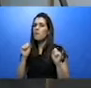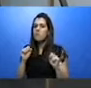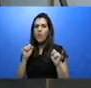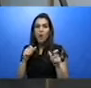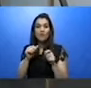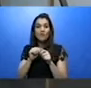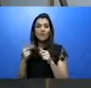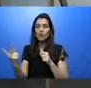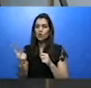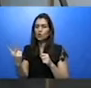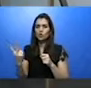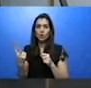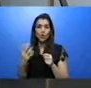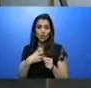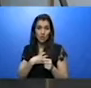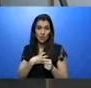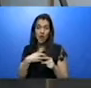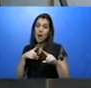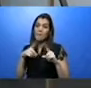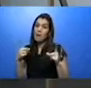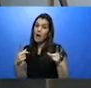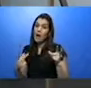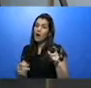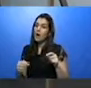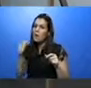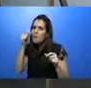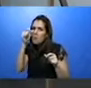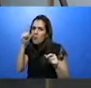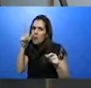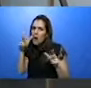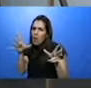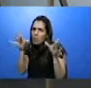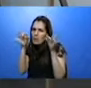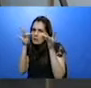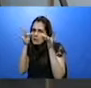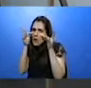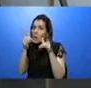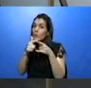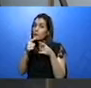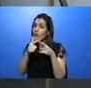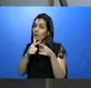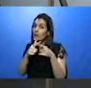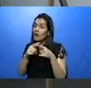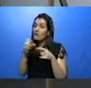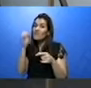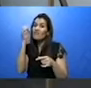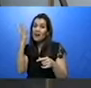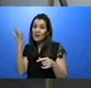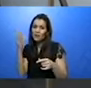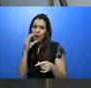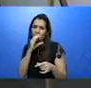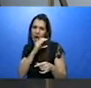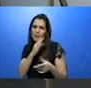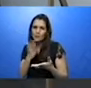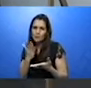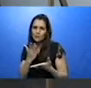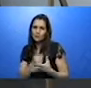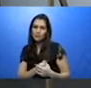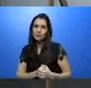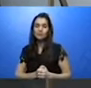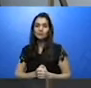duas maneiras, mas é interessante prestar atenção em cada uma que vocês estão fazendo. E agora nós podemos colocar a